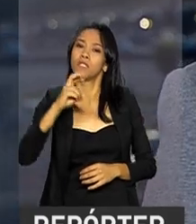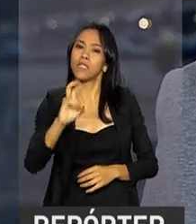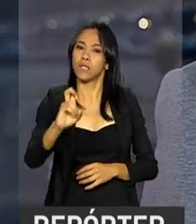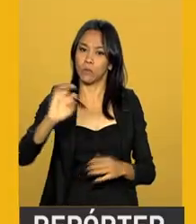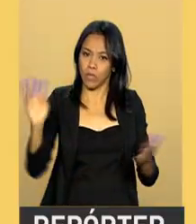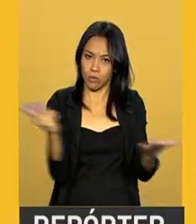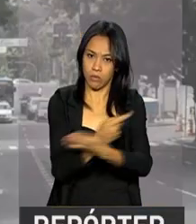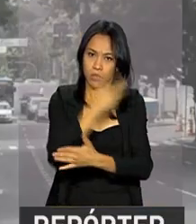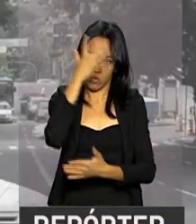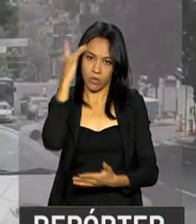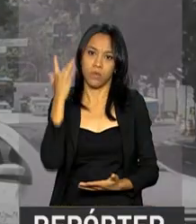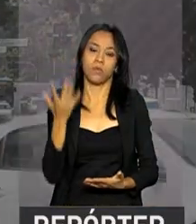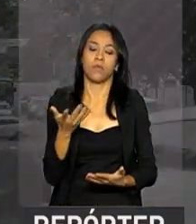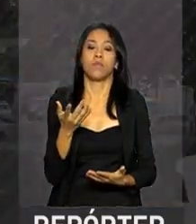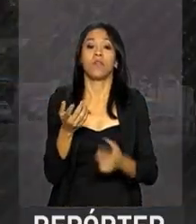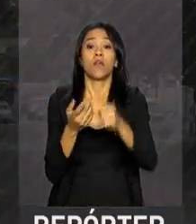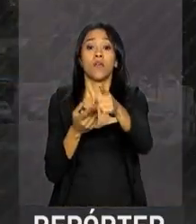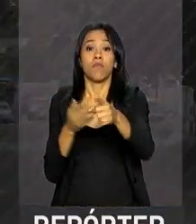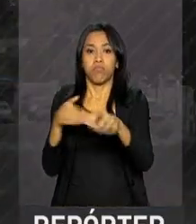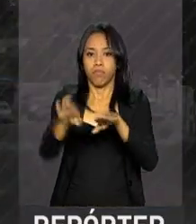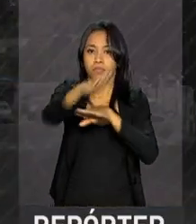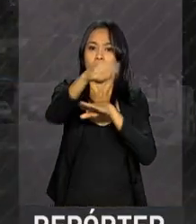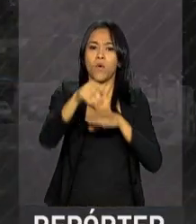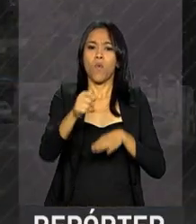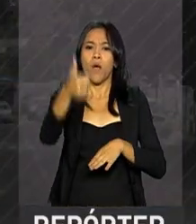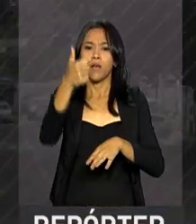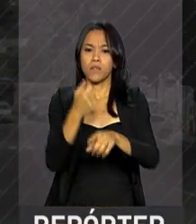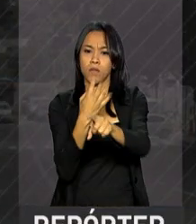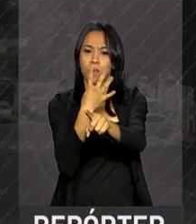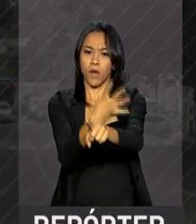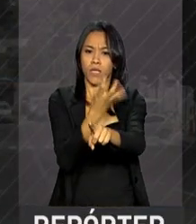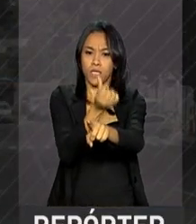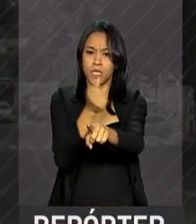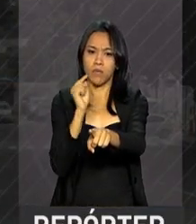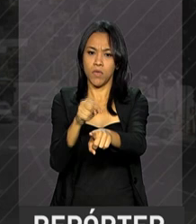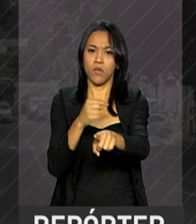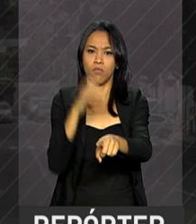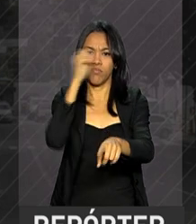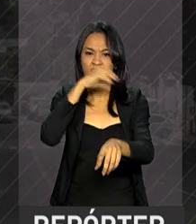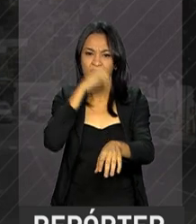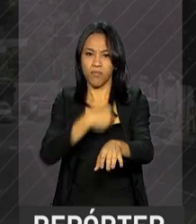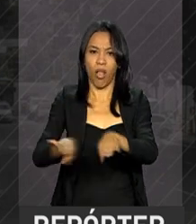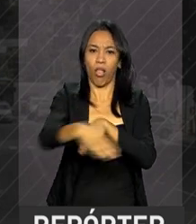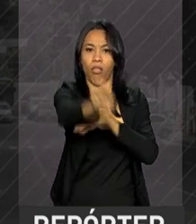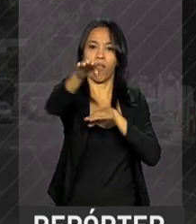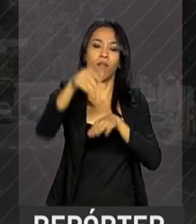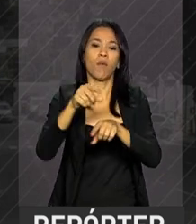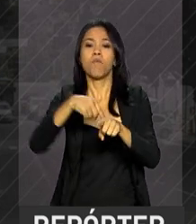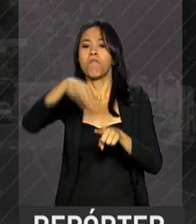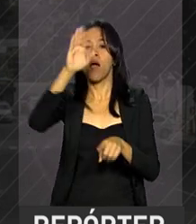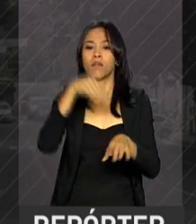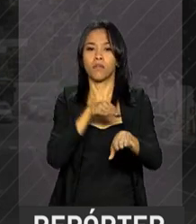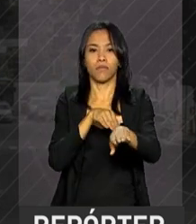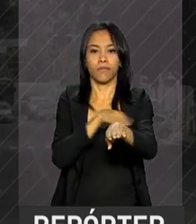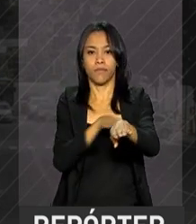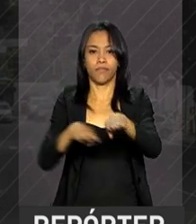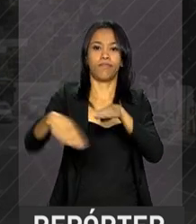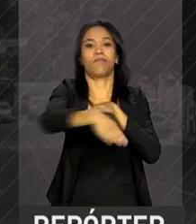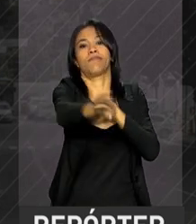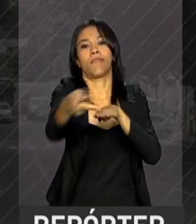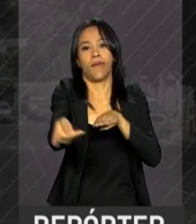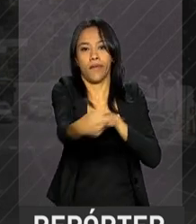mortes ao todo foram quase 46 mil infrações entre as mais comuns estão ultrapassagens